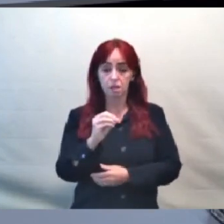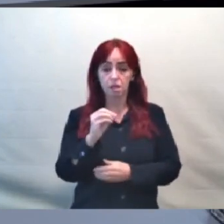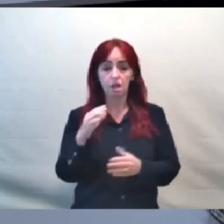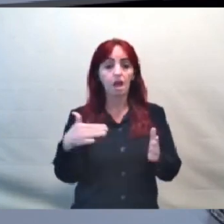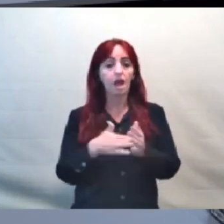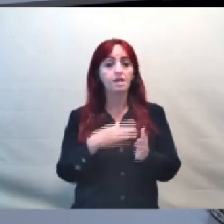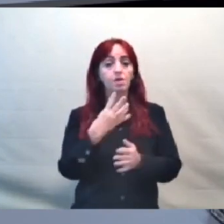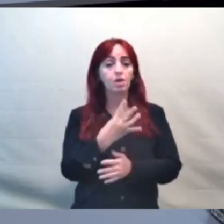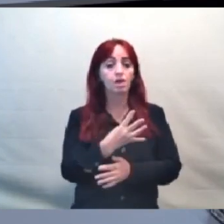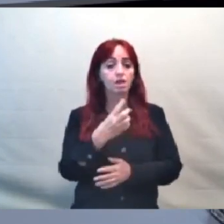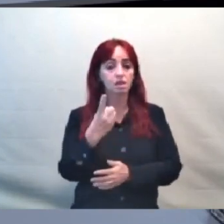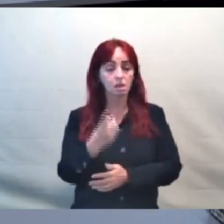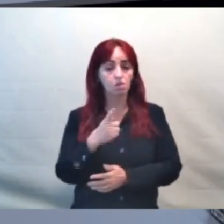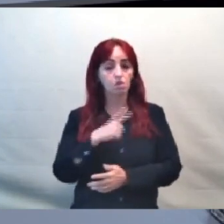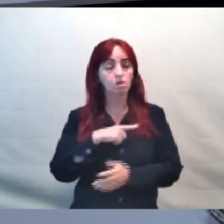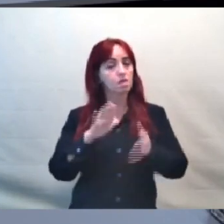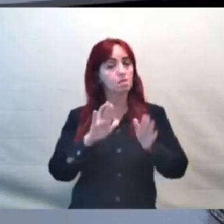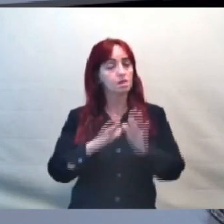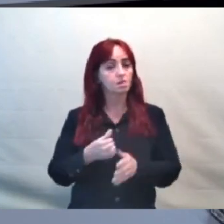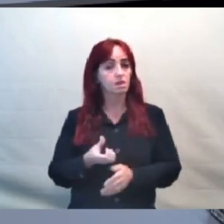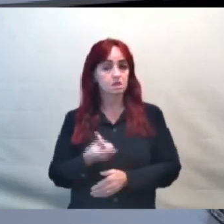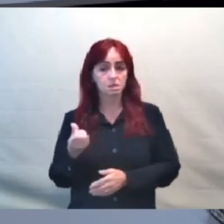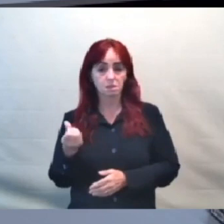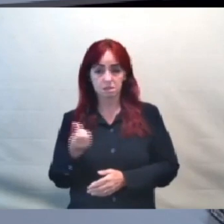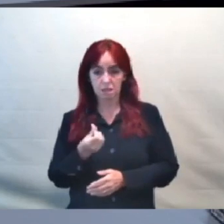6. Então, vamos totalizar